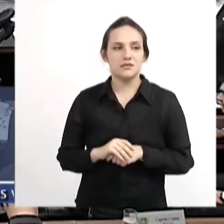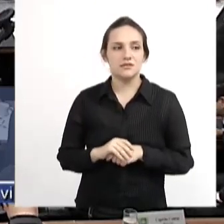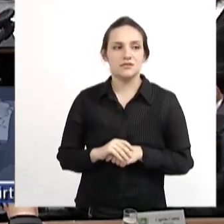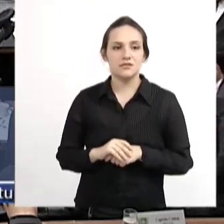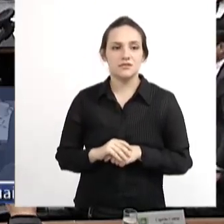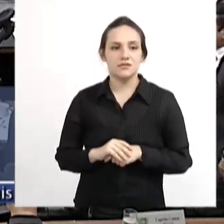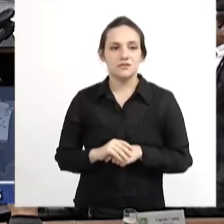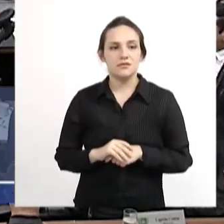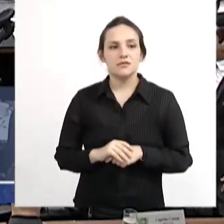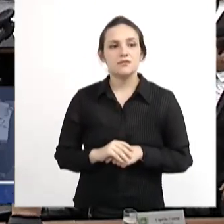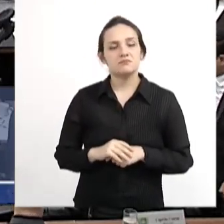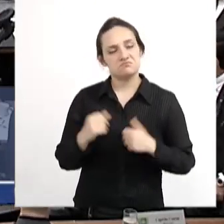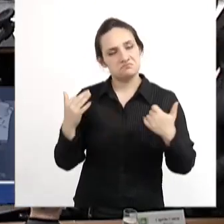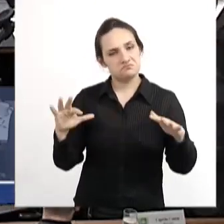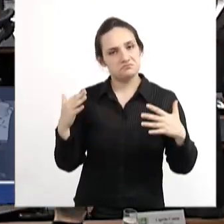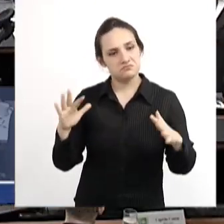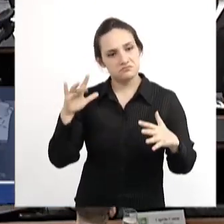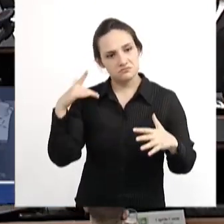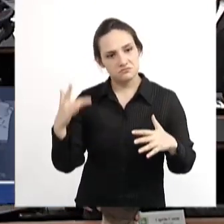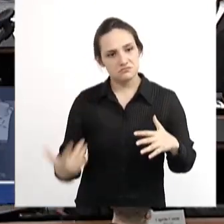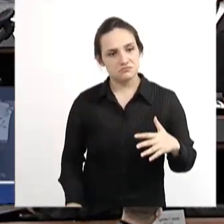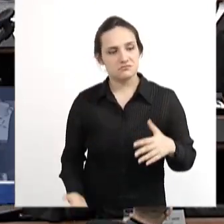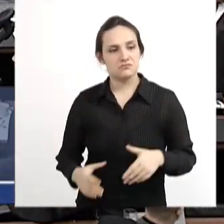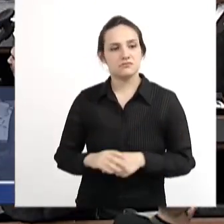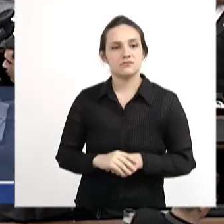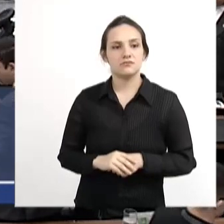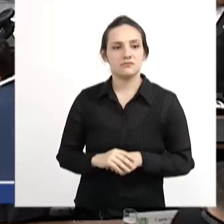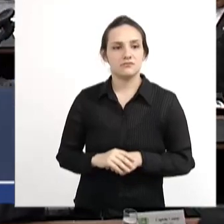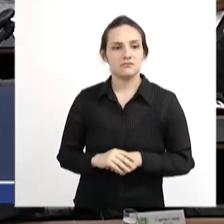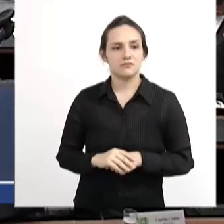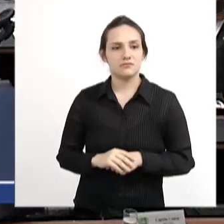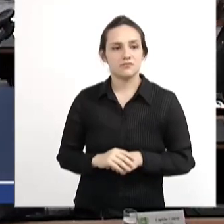Concedido com honras e glórias. Esse é o DEM funcionando.